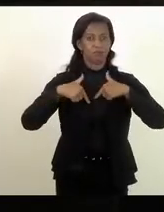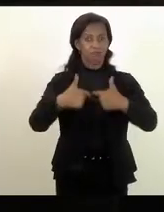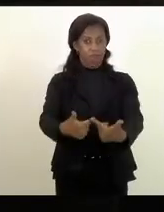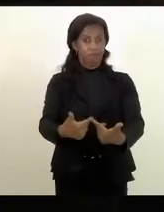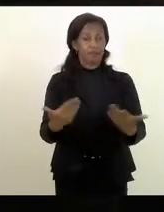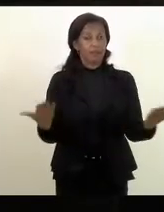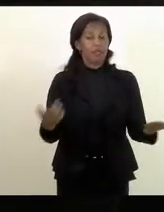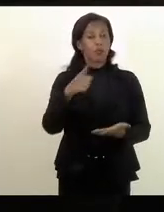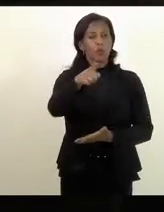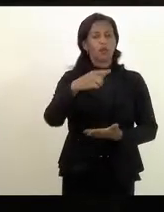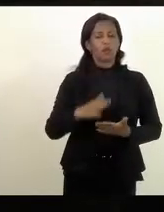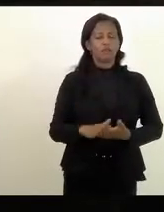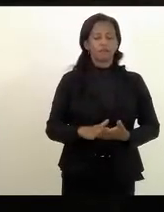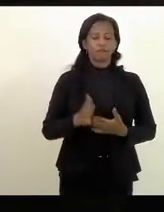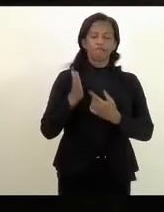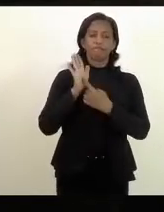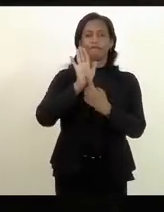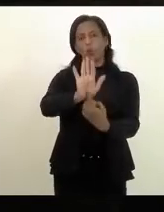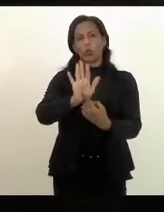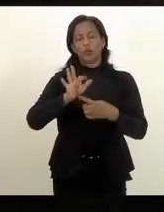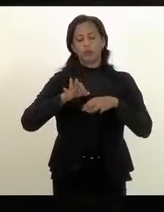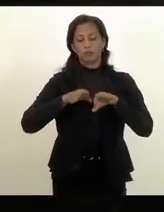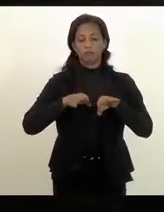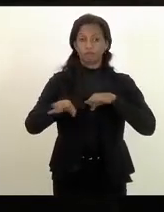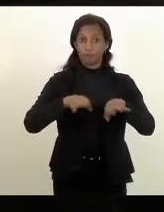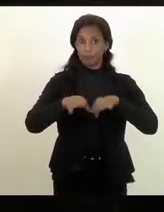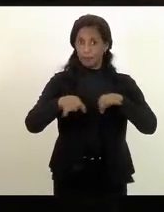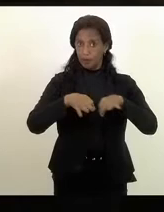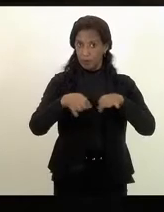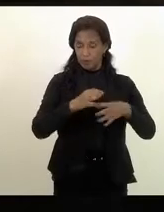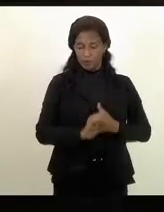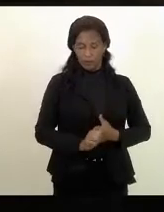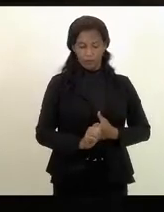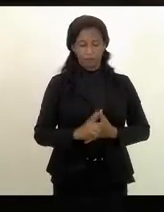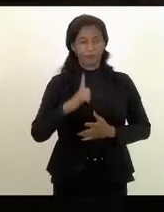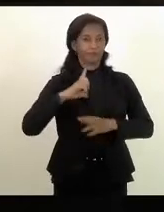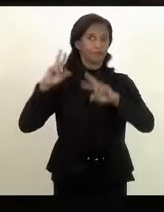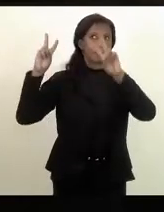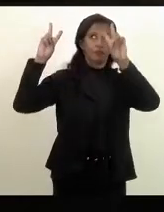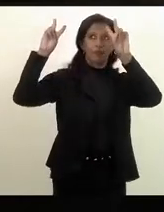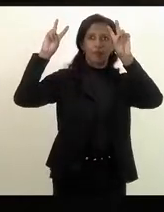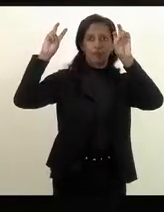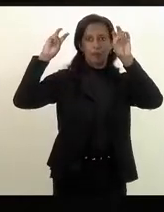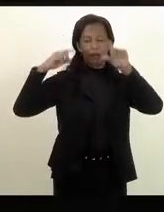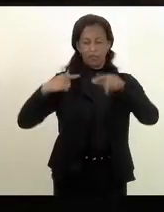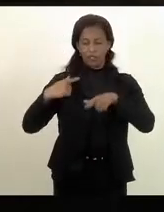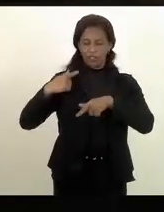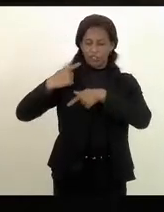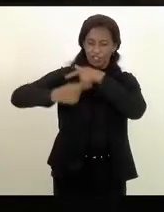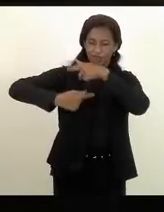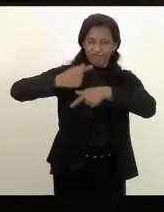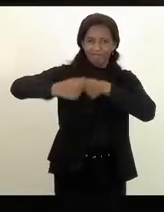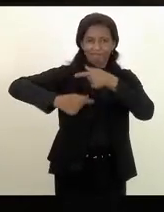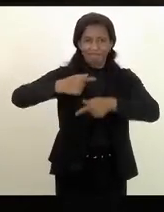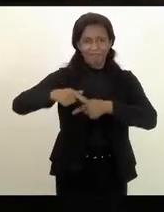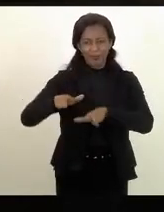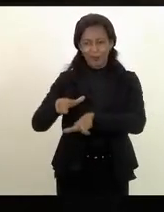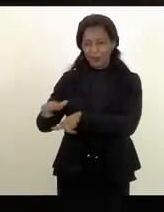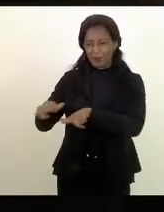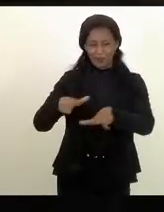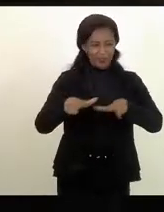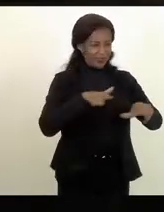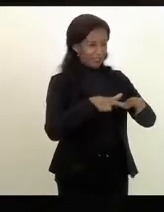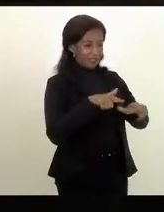vossa excelência apresenta um projeto trazendo o debate da geração de emprego para uma